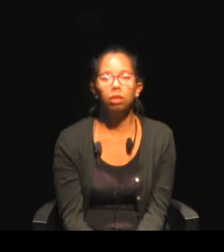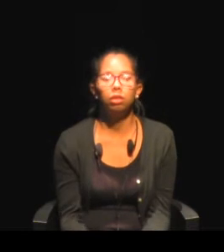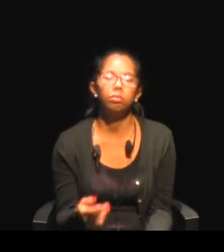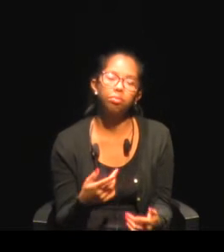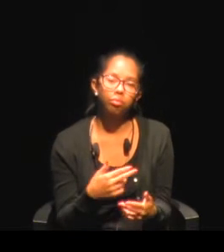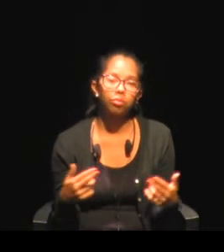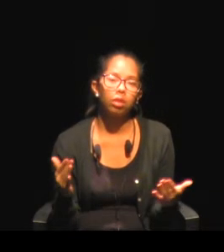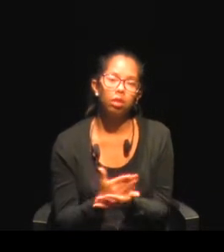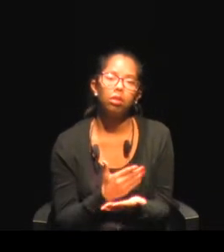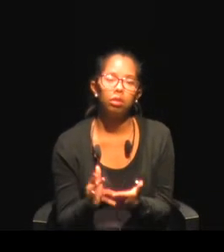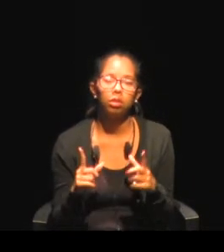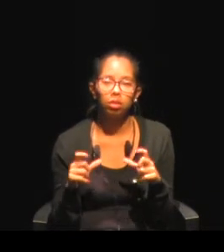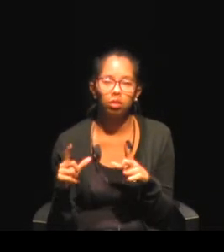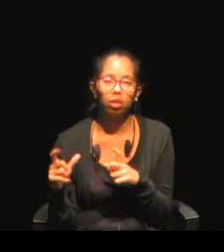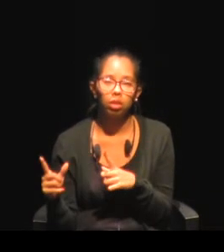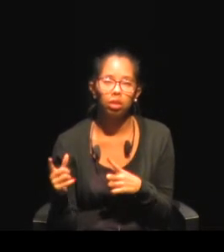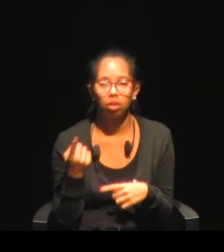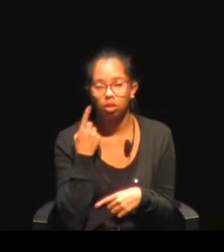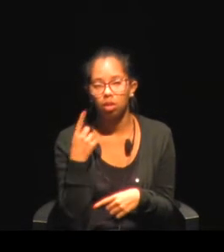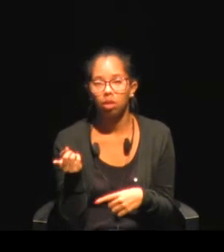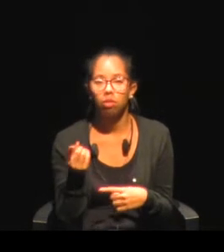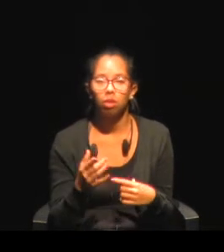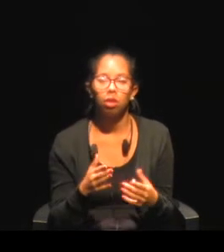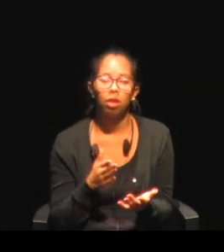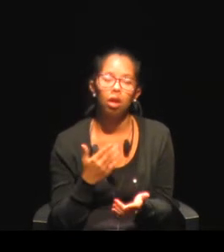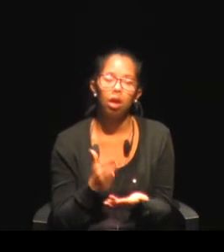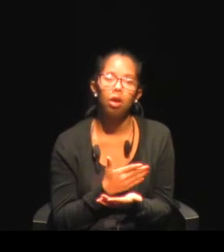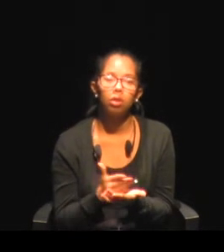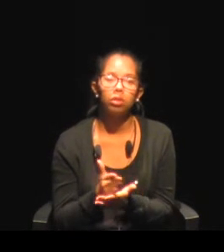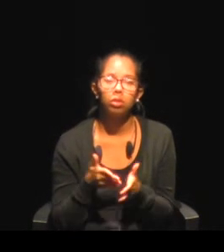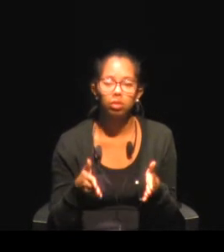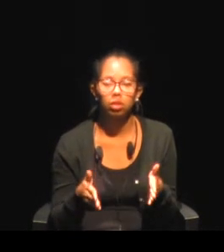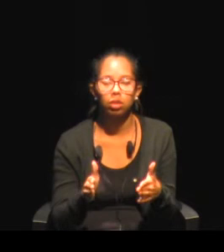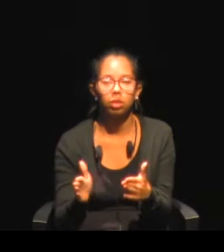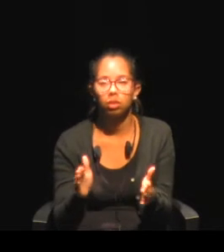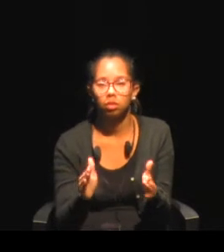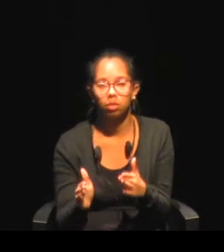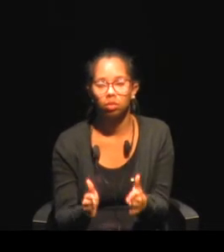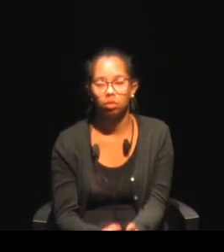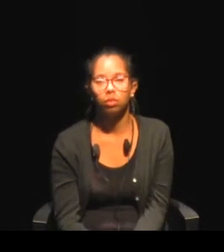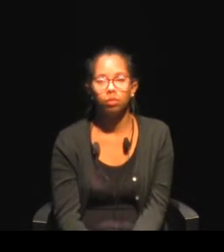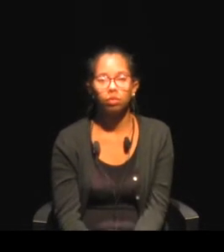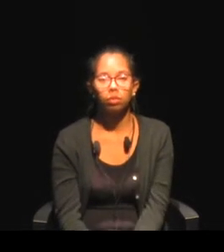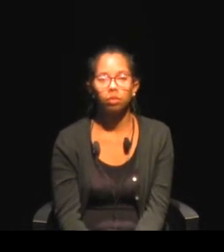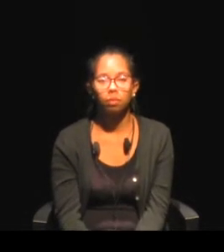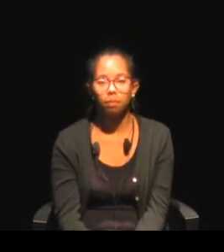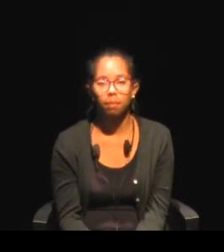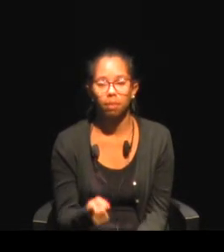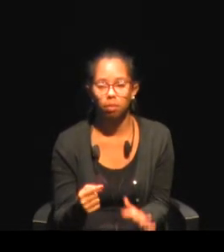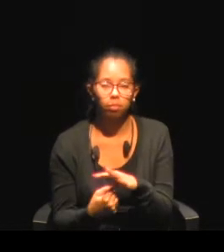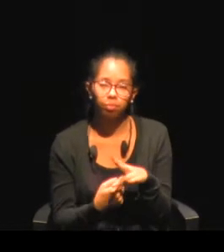Essas são algumas imagens assim desses lugares. Aqui dá para ver mais ou menos como é que alguns caminhos desse